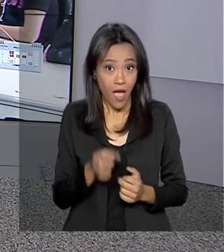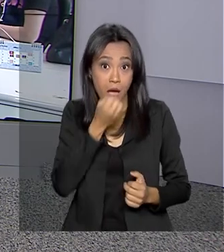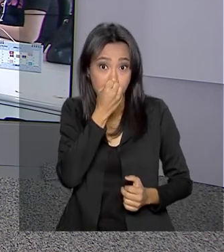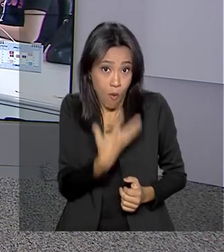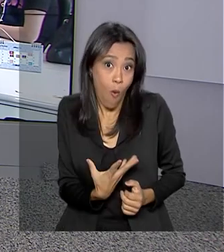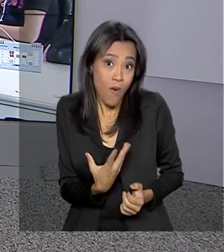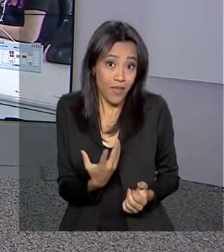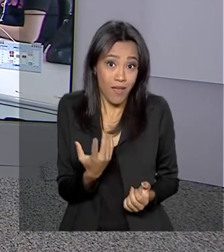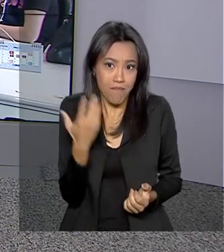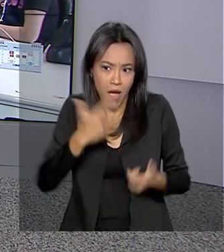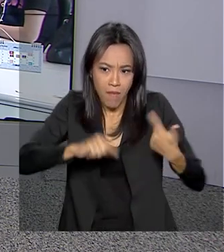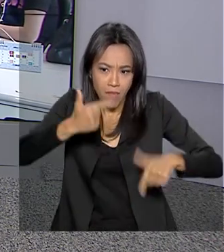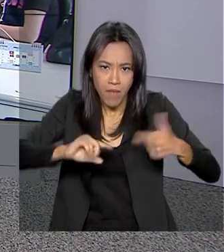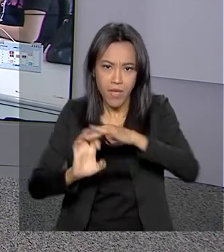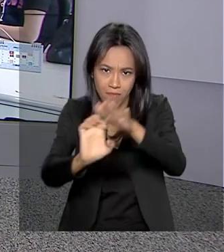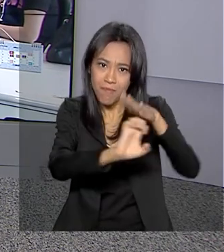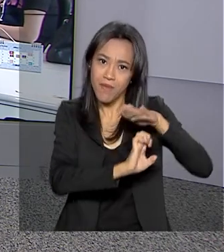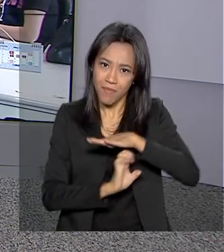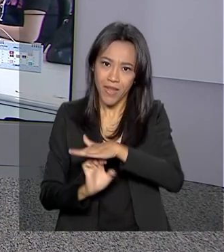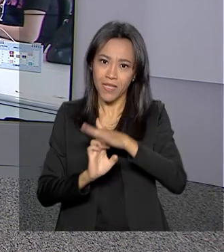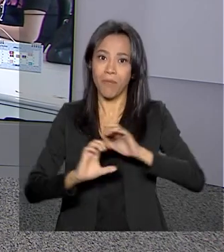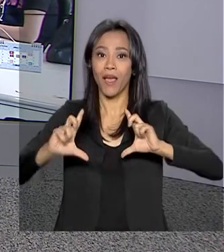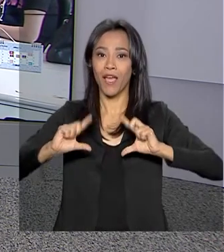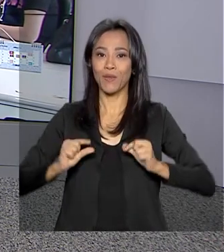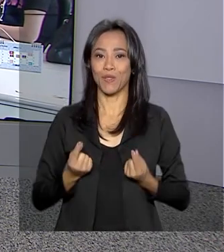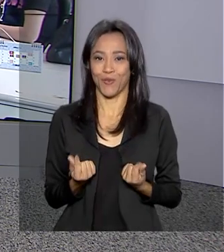sempre bom para o bolso do consumidor, não é isso? Bom dia para você.